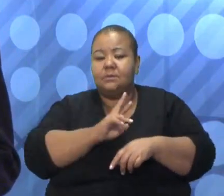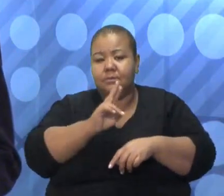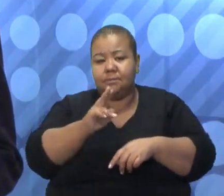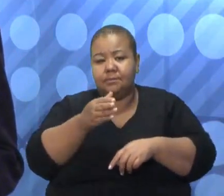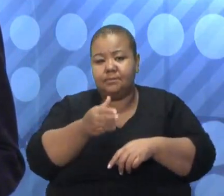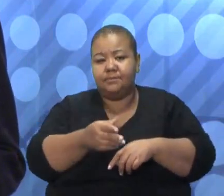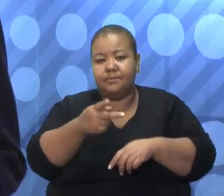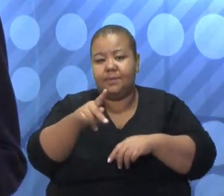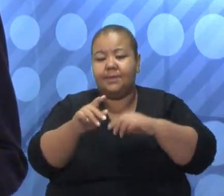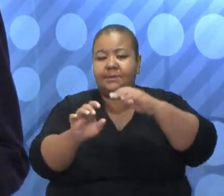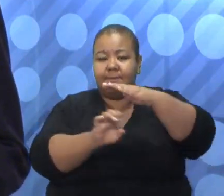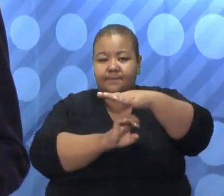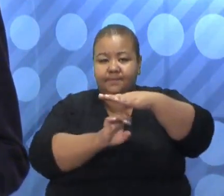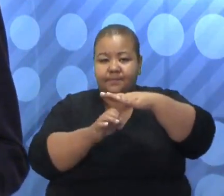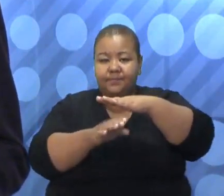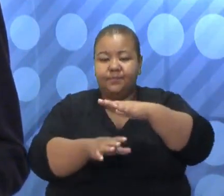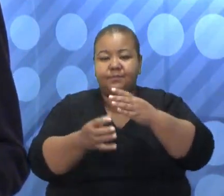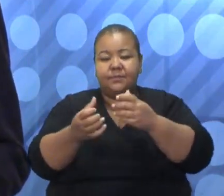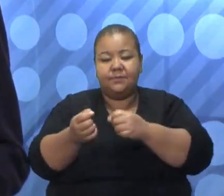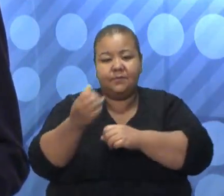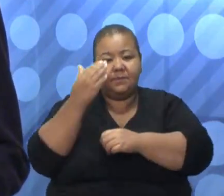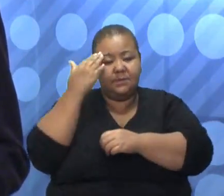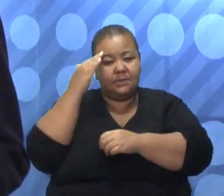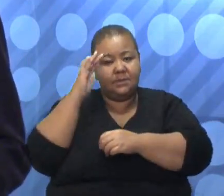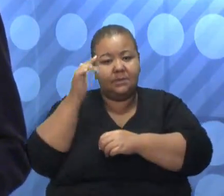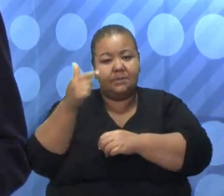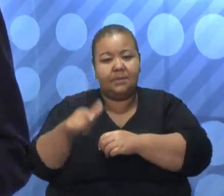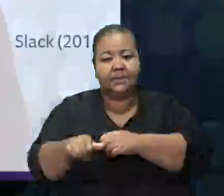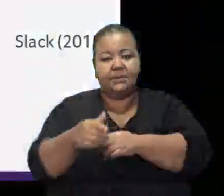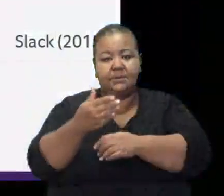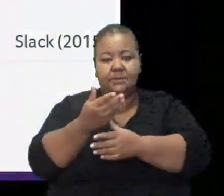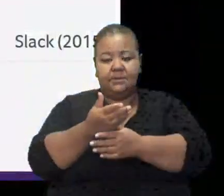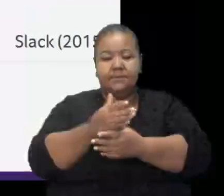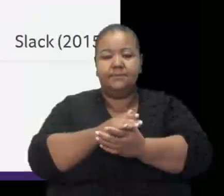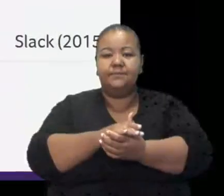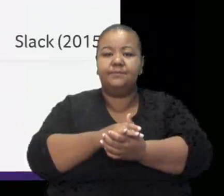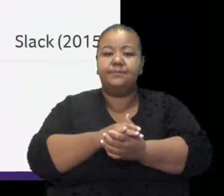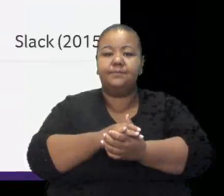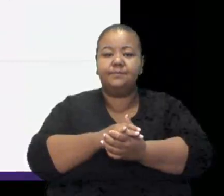resultados para essa organização. Vamos entender um pouquinho mais então da cronoanálise.